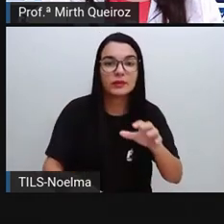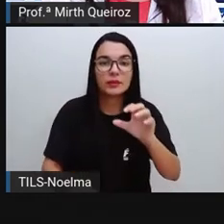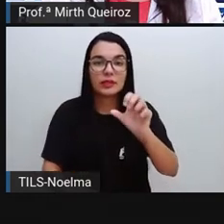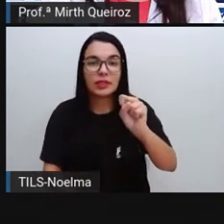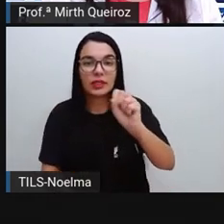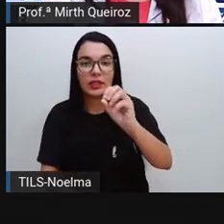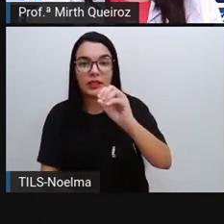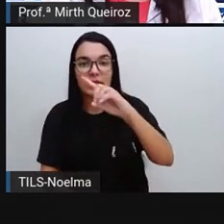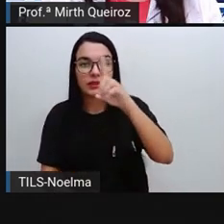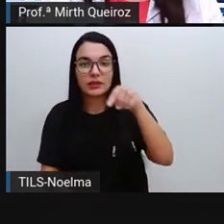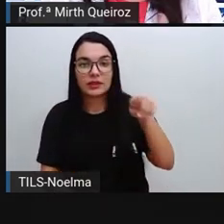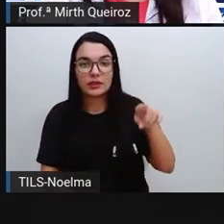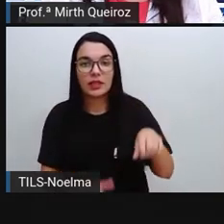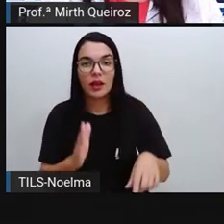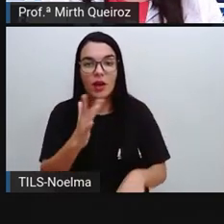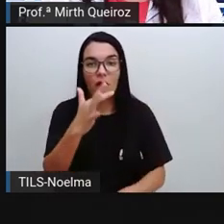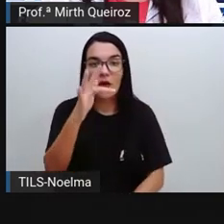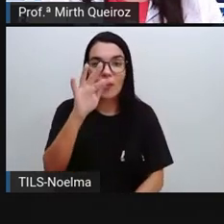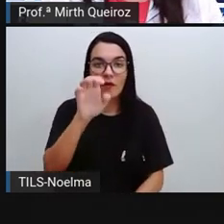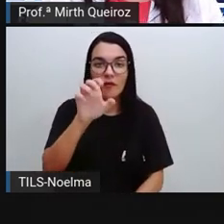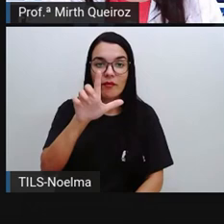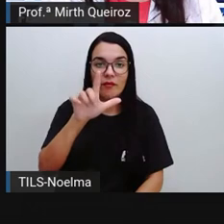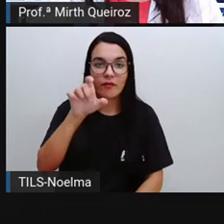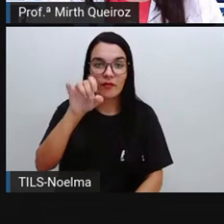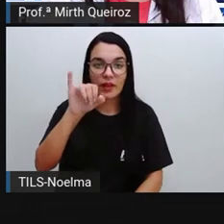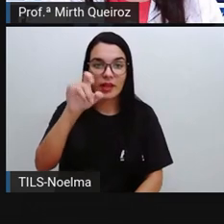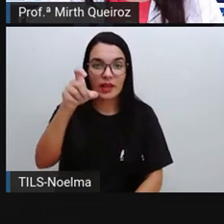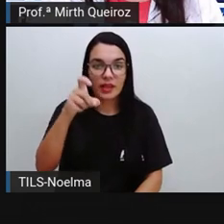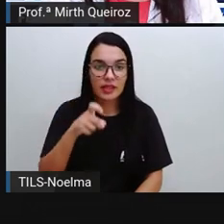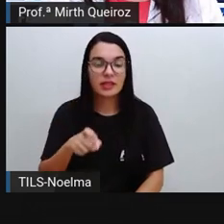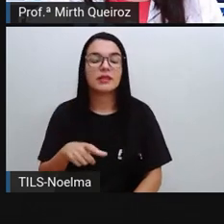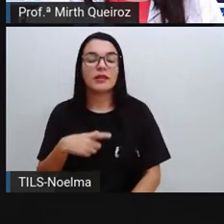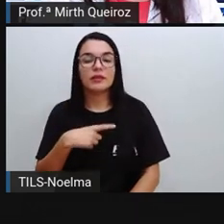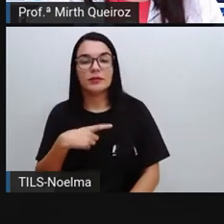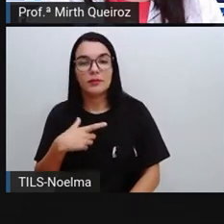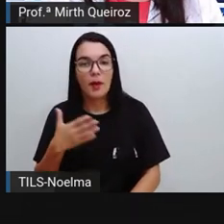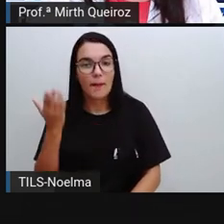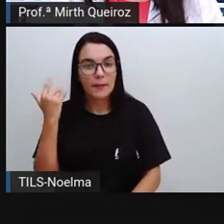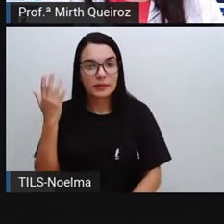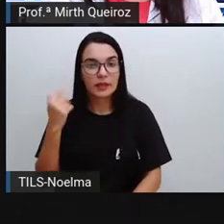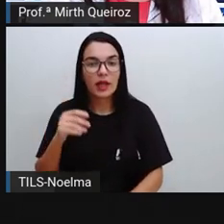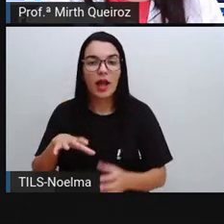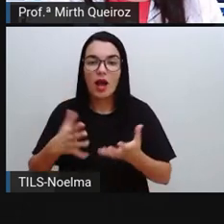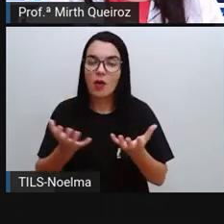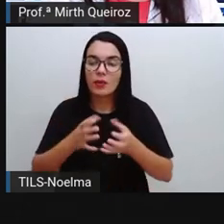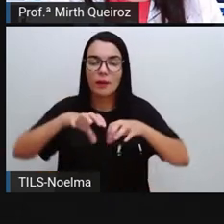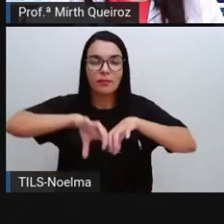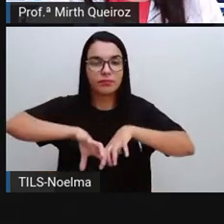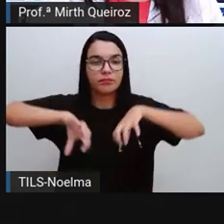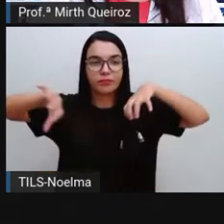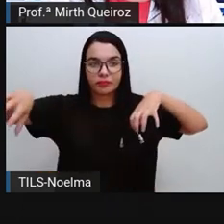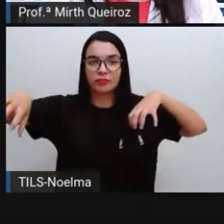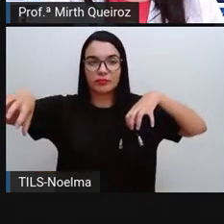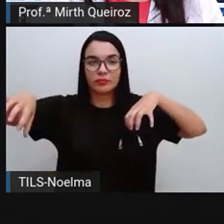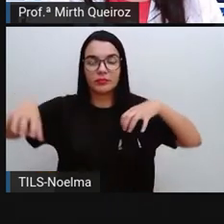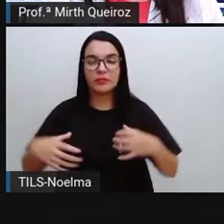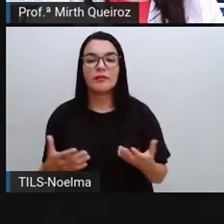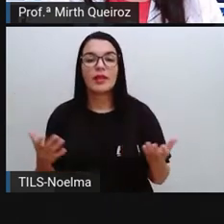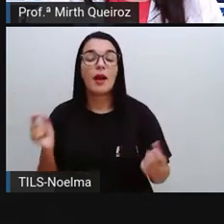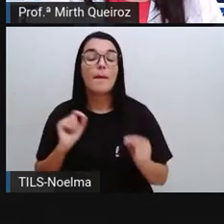inclusive, eles eram um único município, que era Santa Maria da Vitória, e depois que foi emancipado. Mas o que